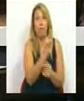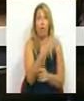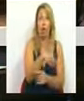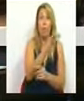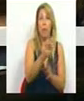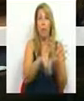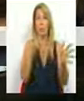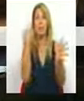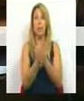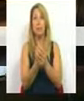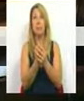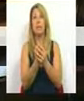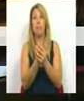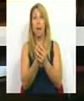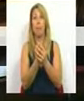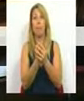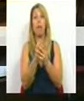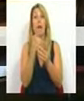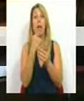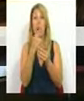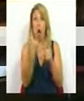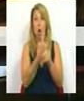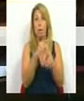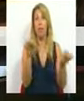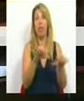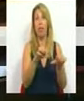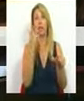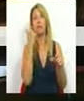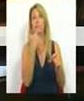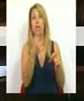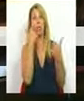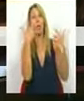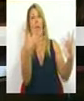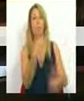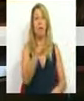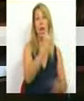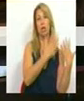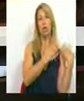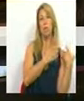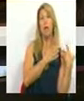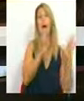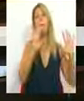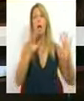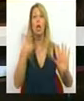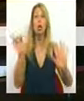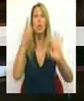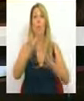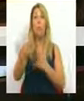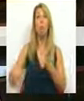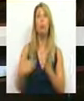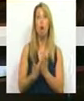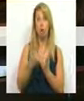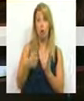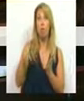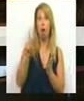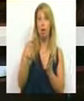a mandar a responsabilidade daquilo que é mau para o PS, mas que não era o orçamento com as propostas que o Bloco de Esquerda preferiria e